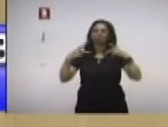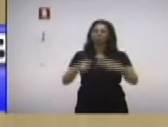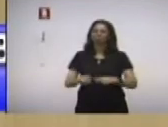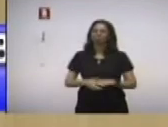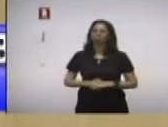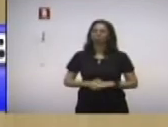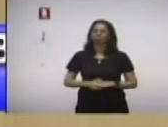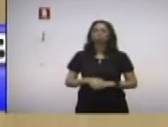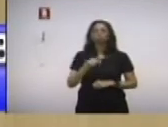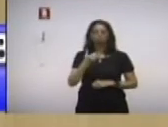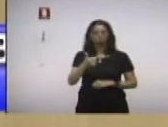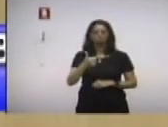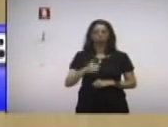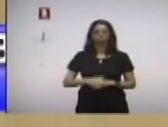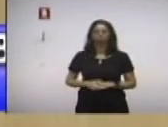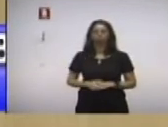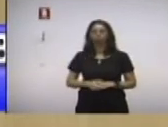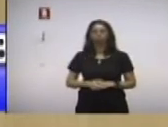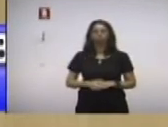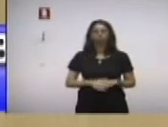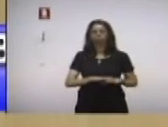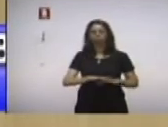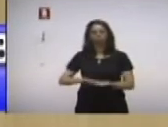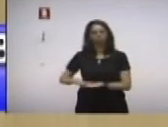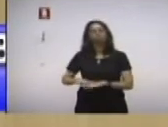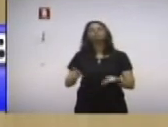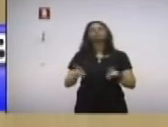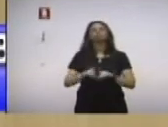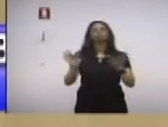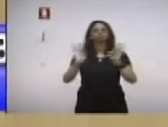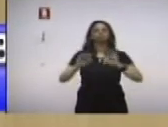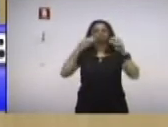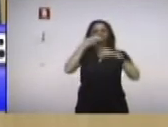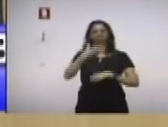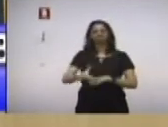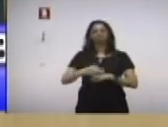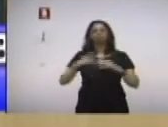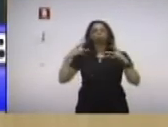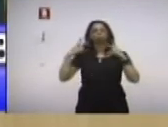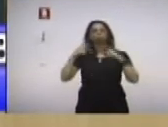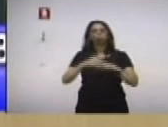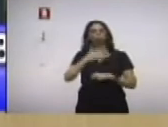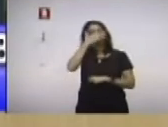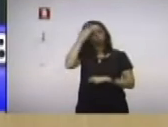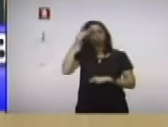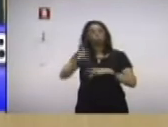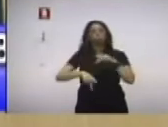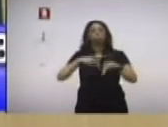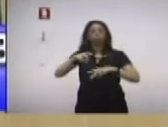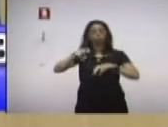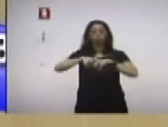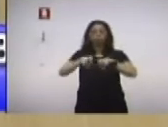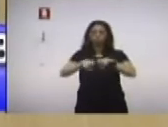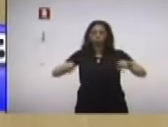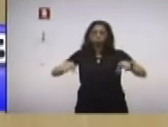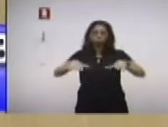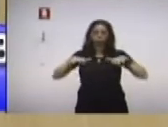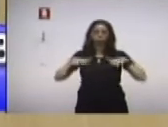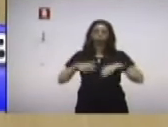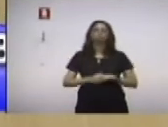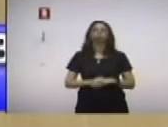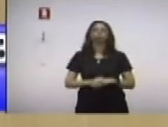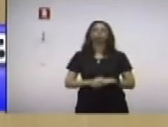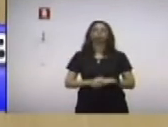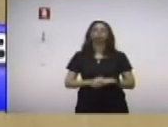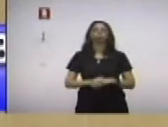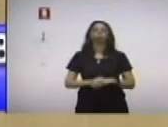todos bem e também desejar um feliz Natal a todos que estão aqui presentes ao público as autoridades também